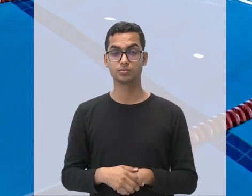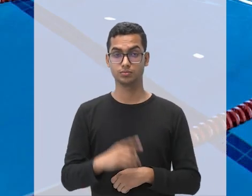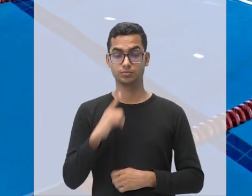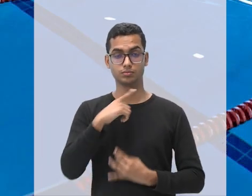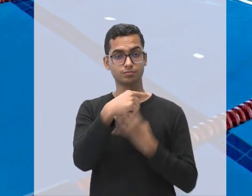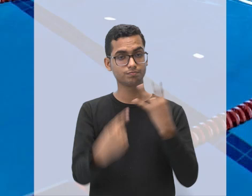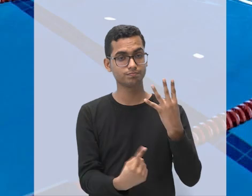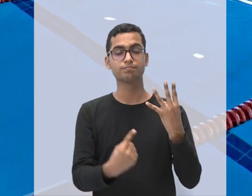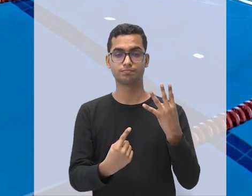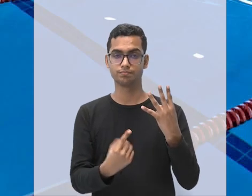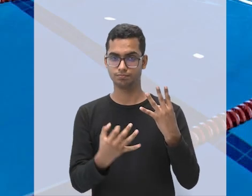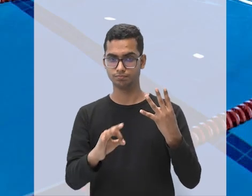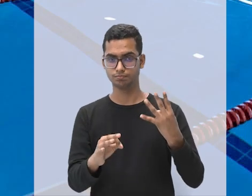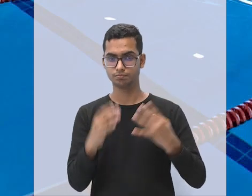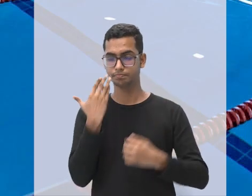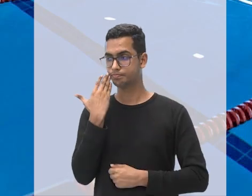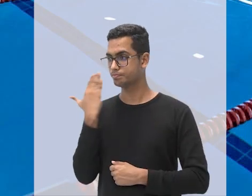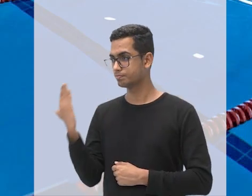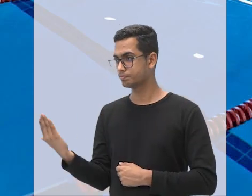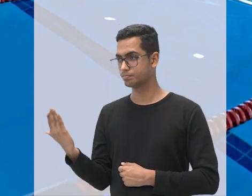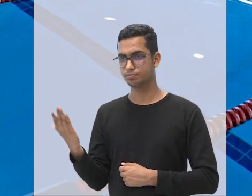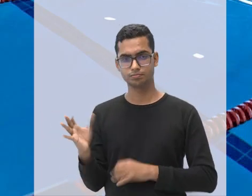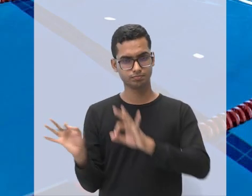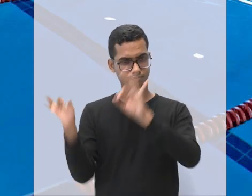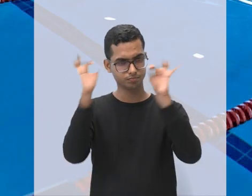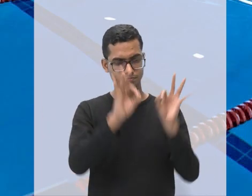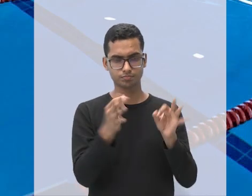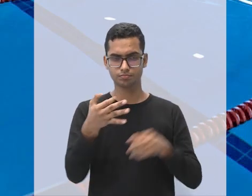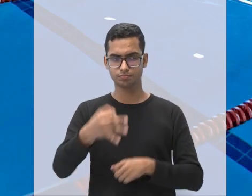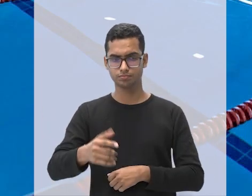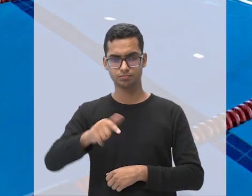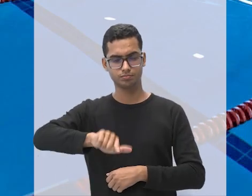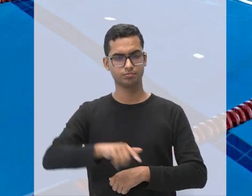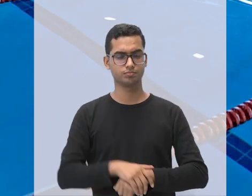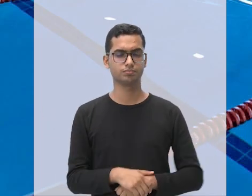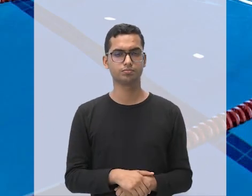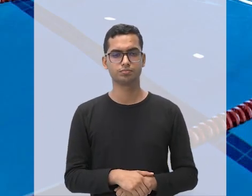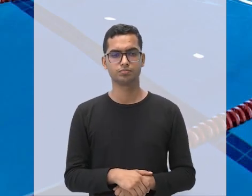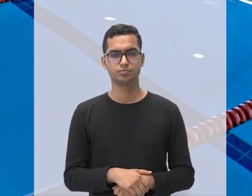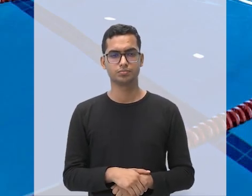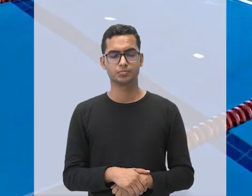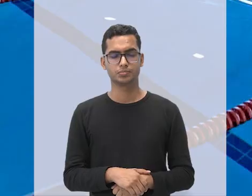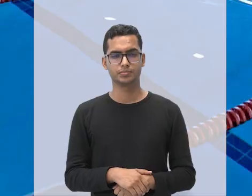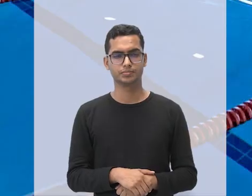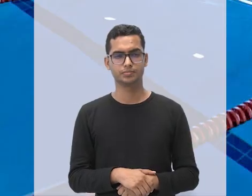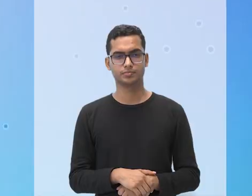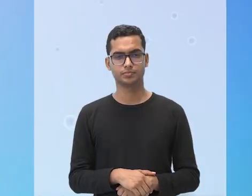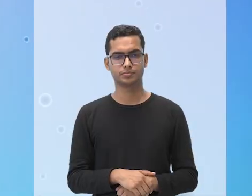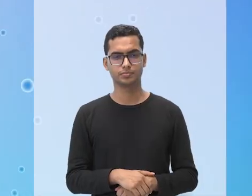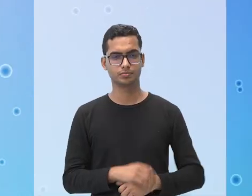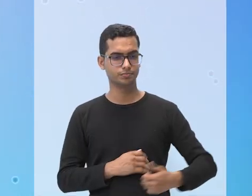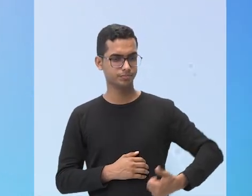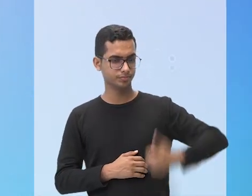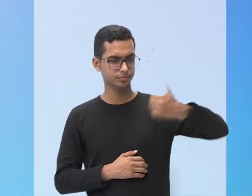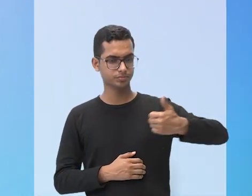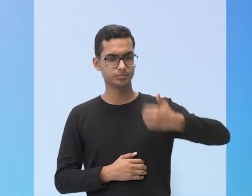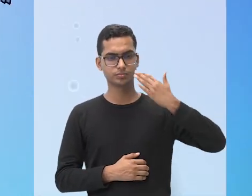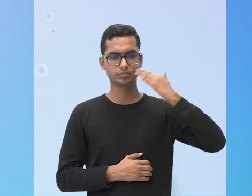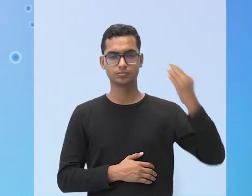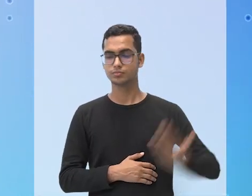Muito bem. Agora, eu quero relembrar com vocês a questão dos nados. Vocês lembram quantos estilos